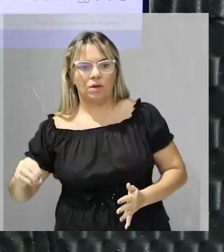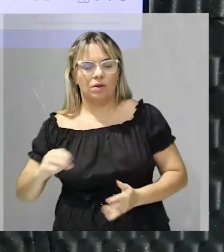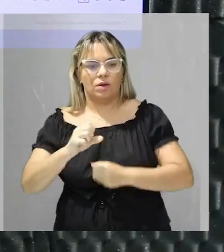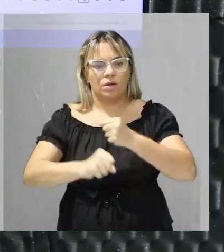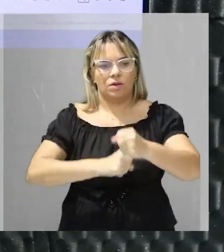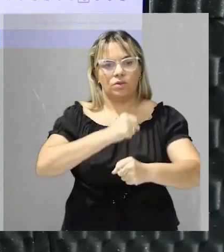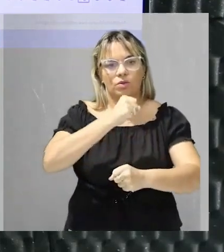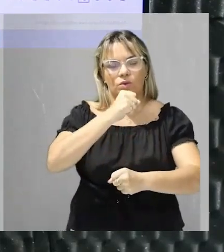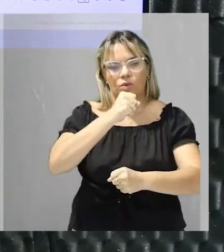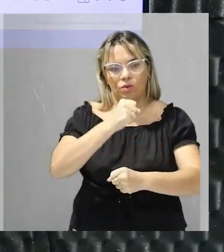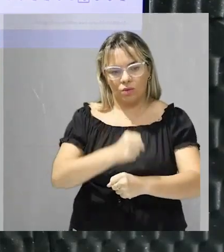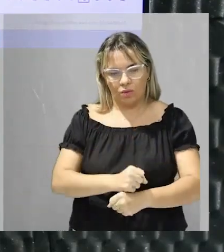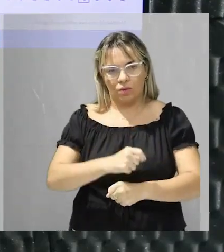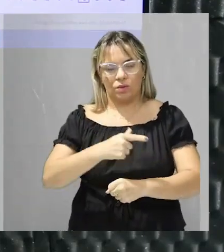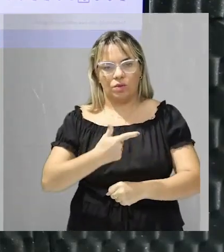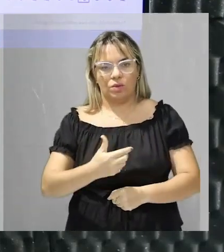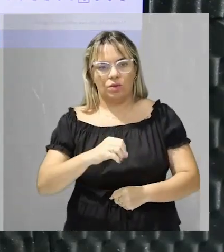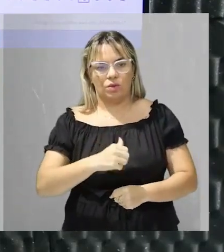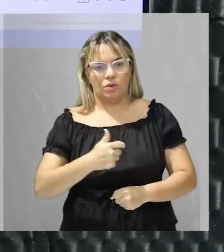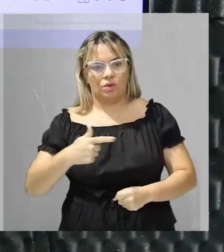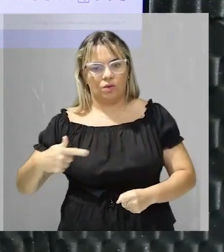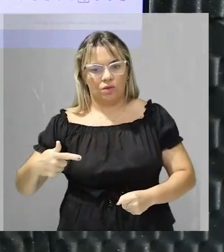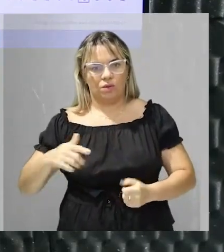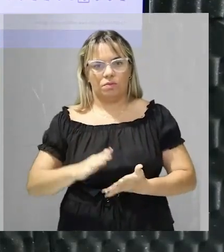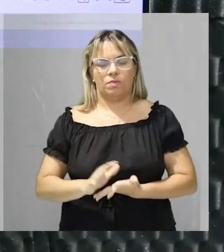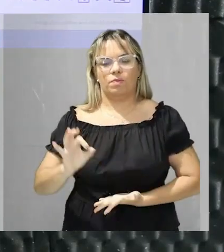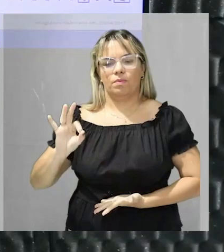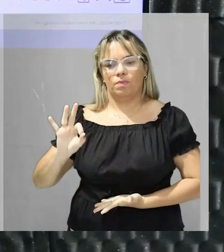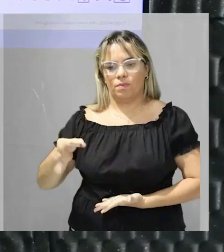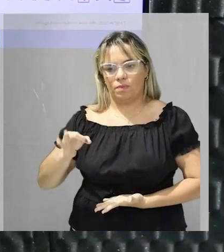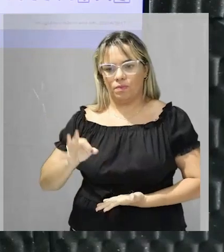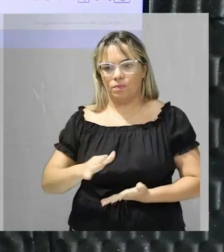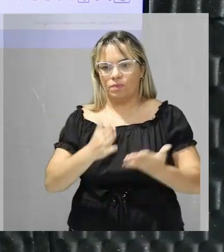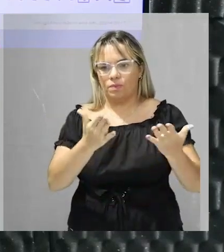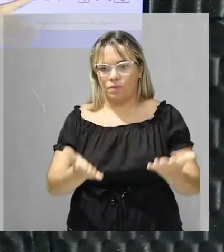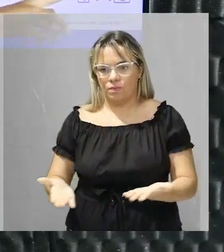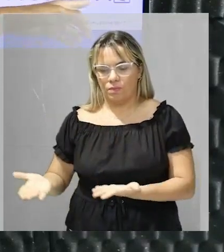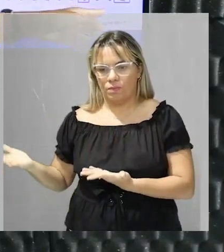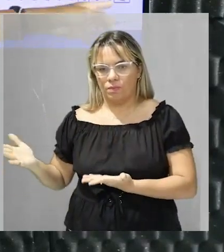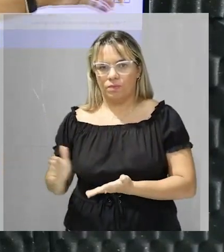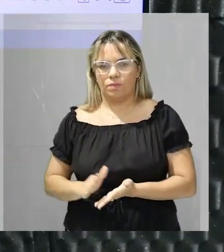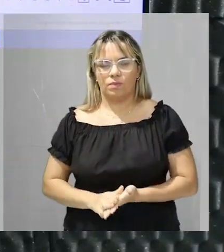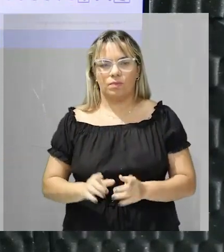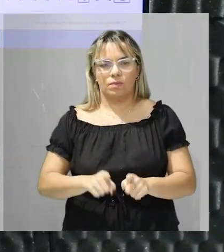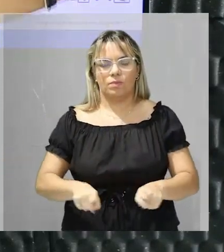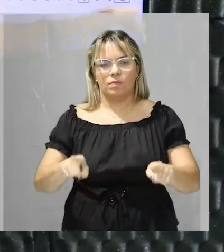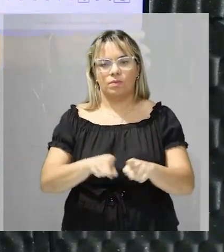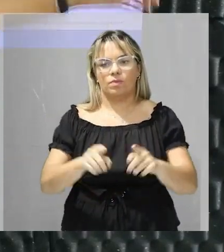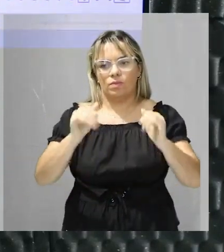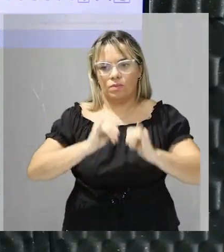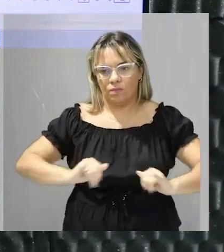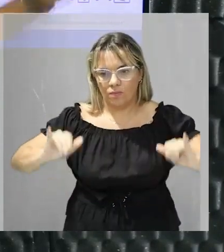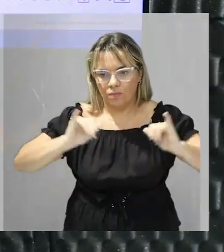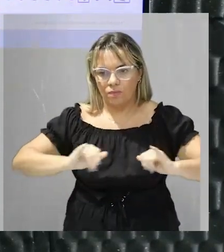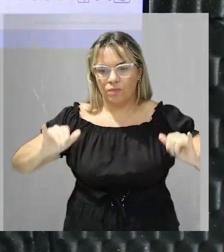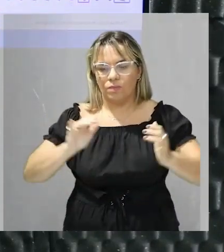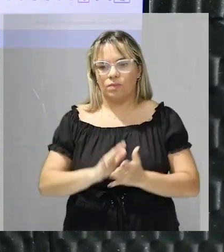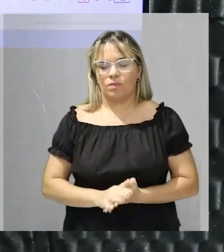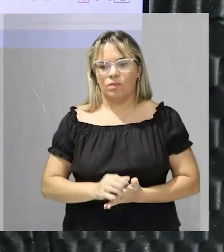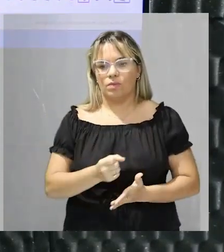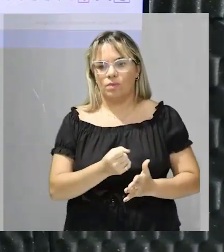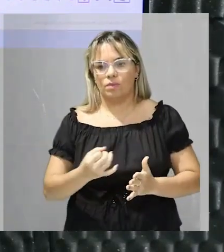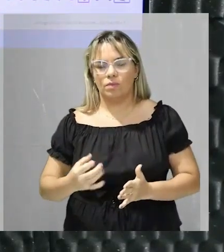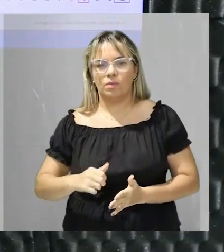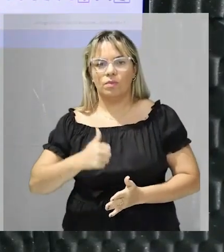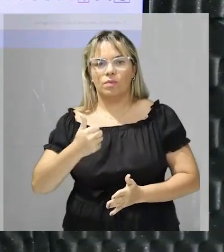só que agora de 2017 certinho então lá também ó com destaque aqui no